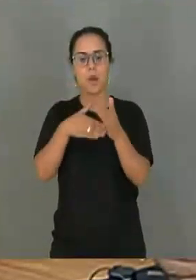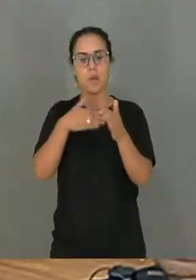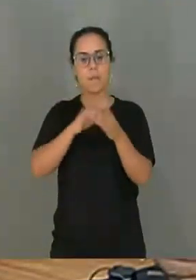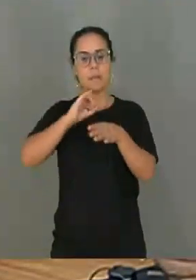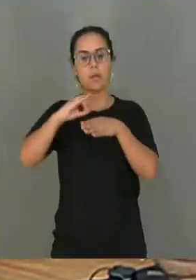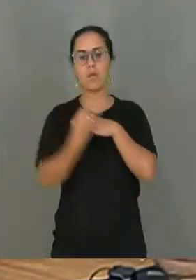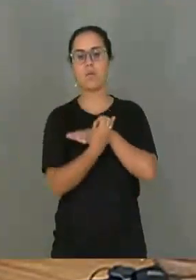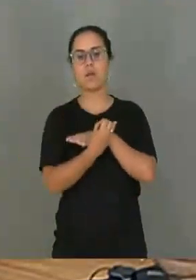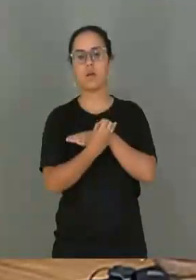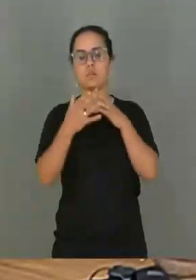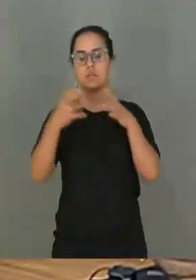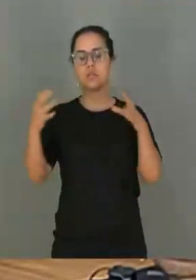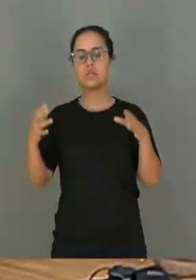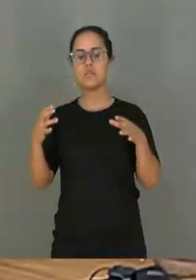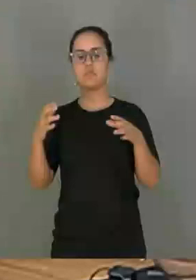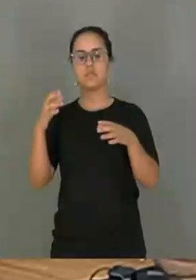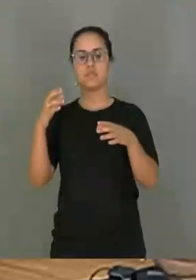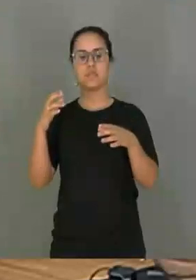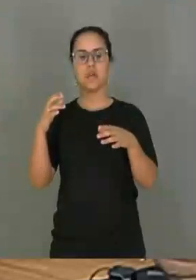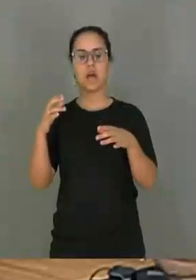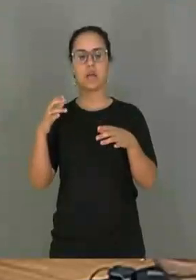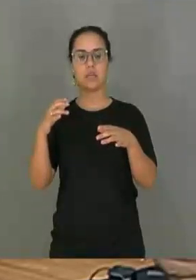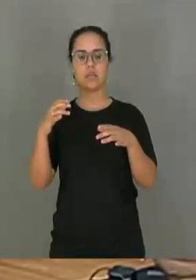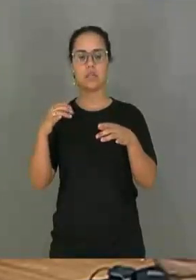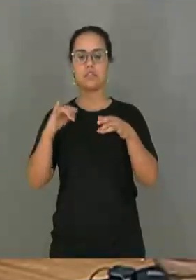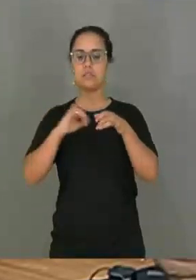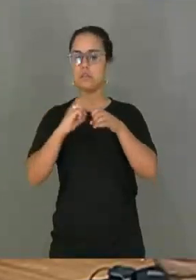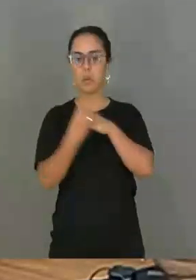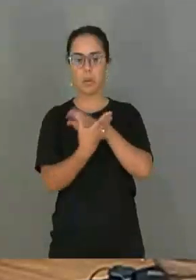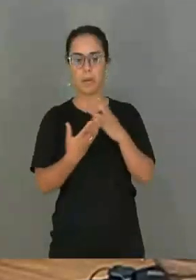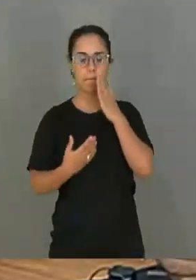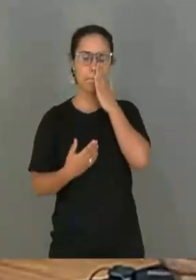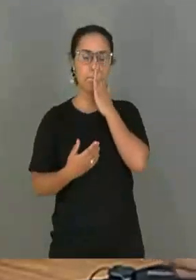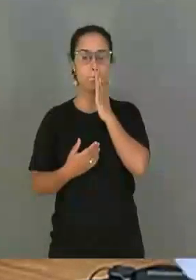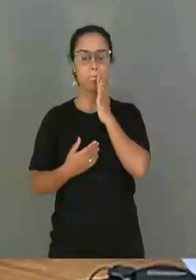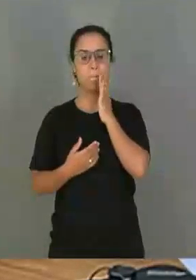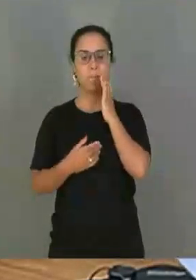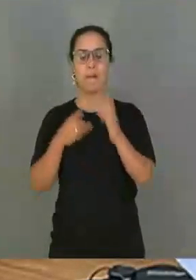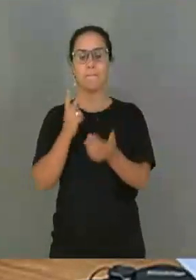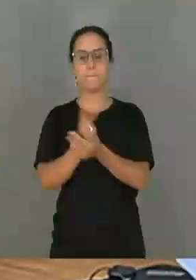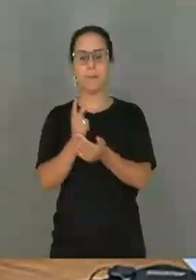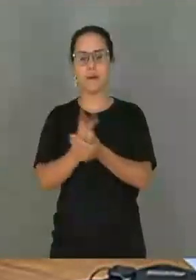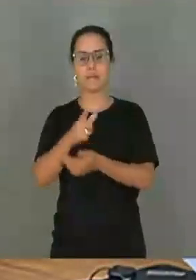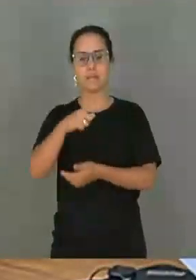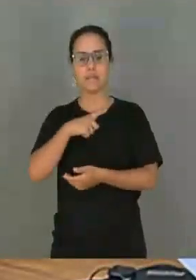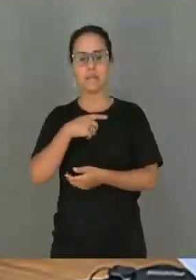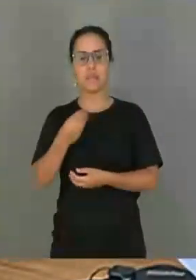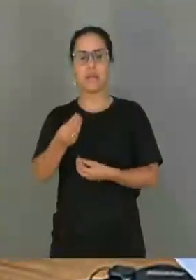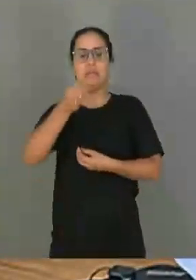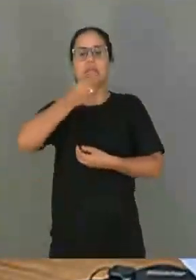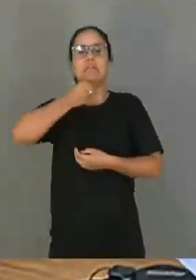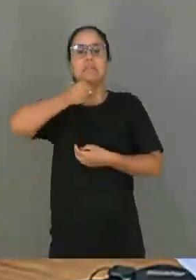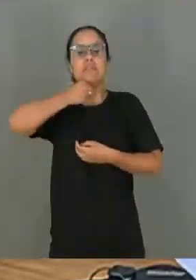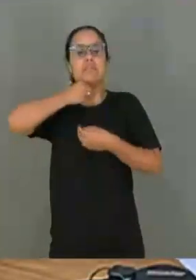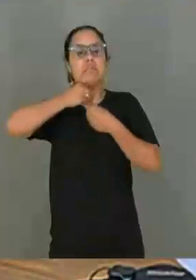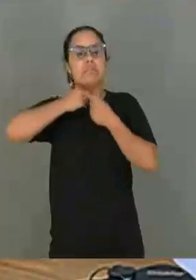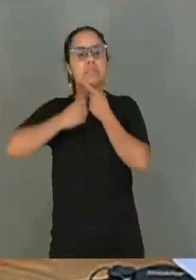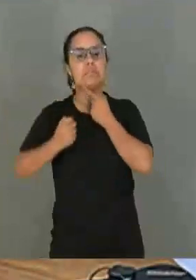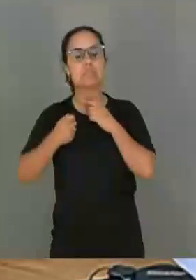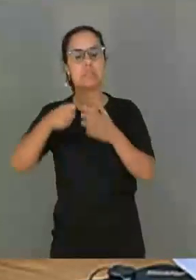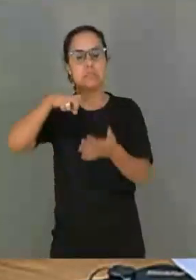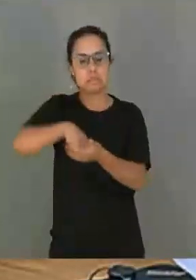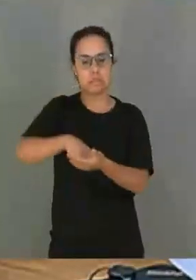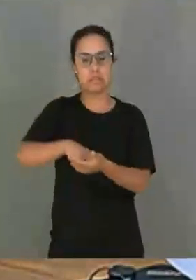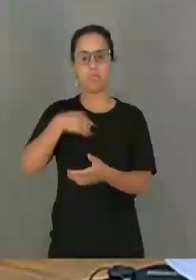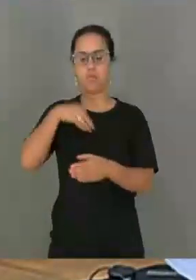mídias, na grande mídia, com raríssimas exceções. Parece que é algo que querem enfiar a goela abaixo da gente. Não, as urnas